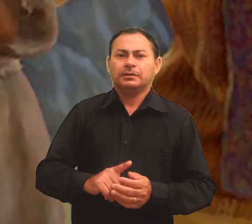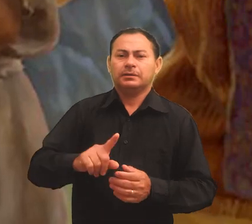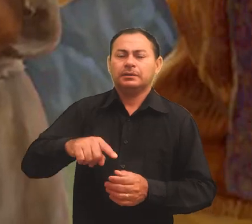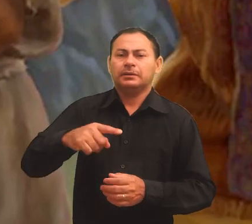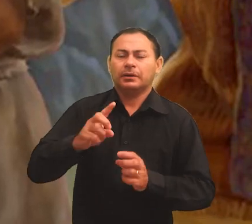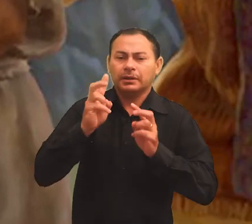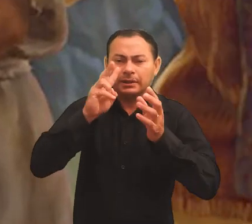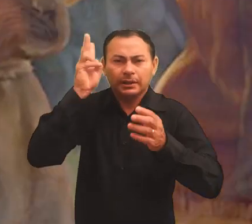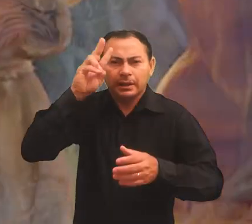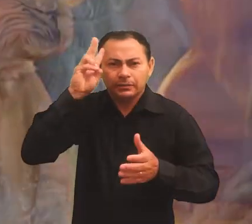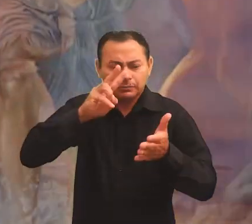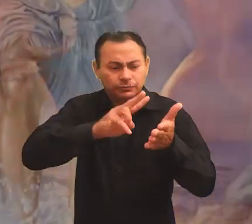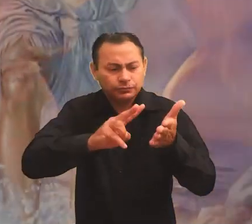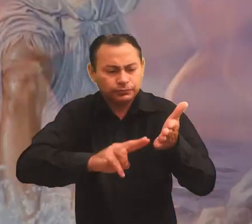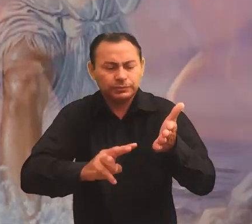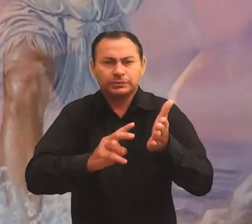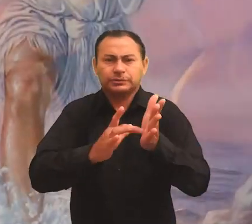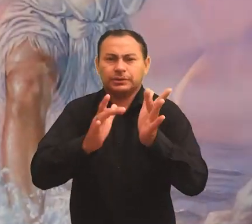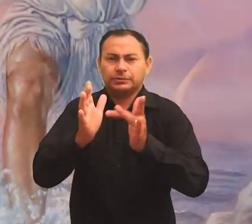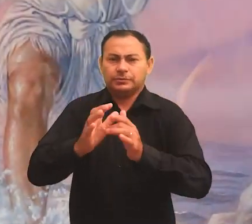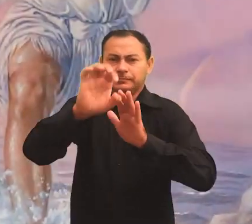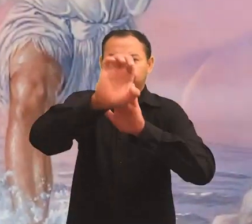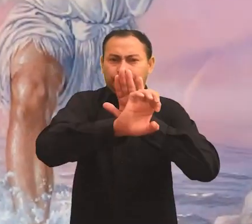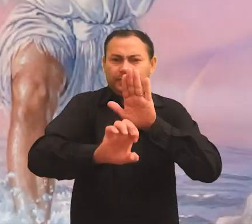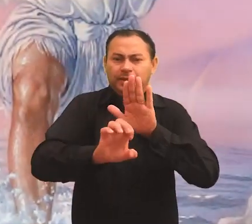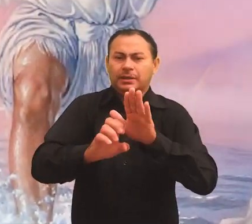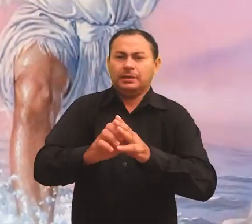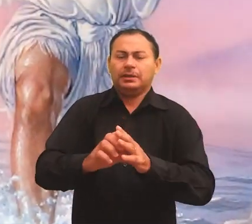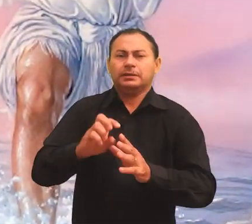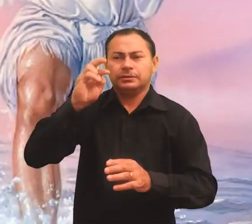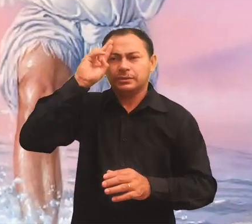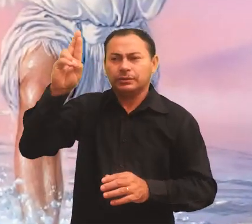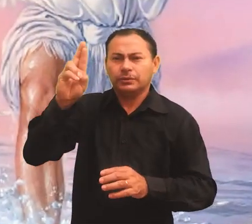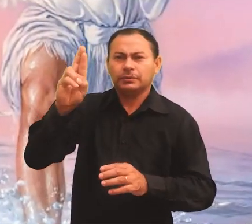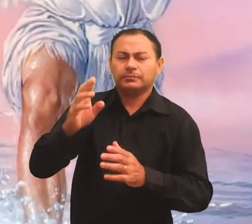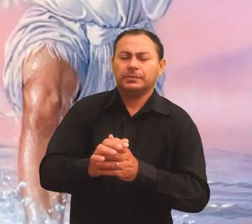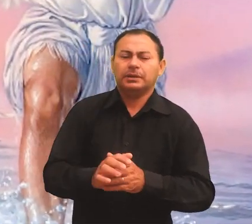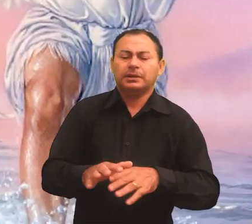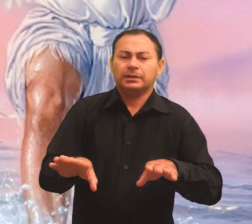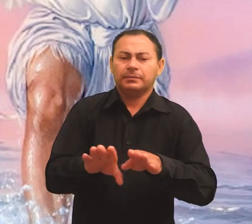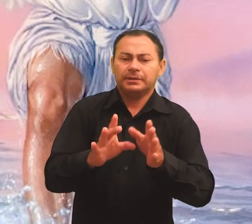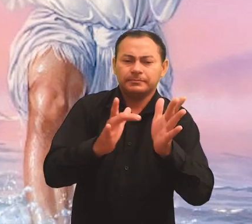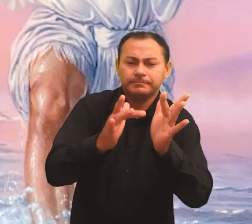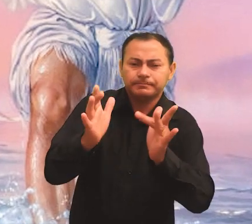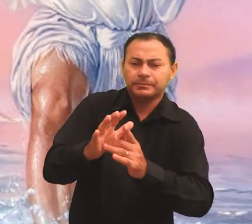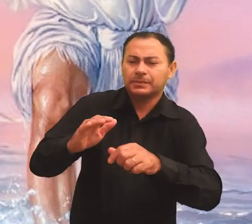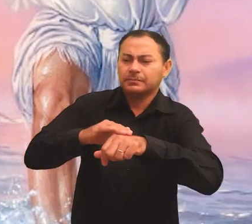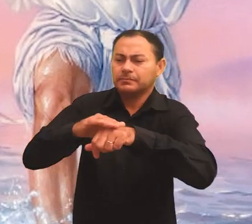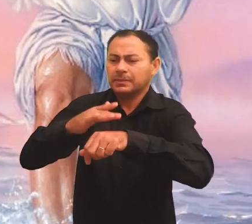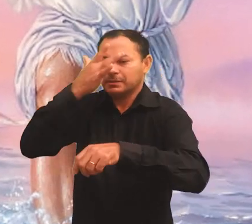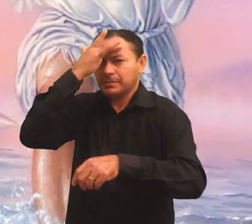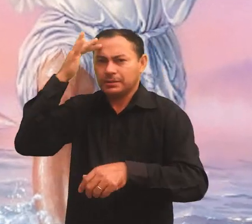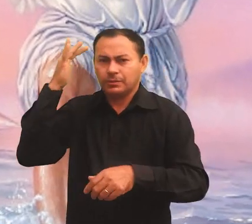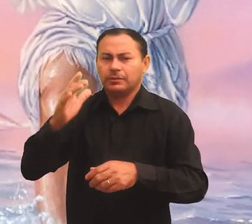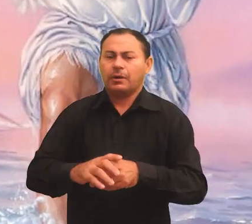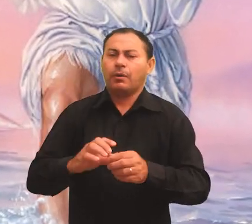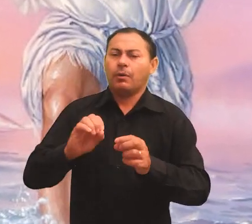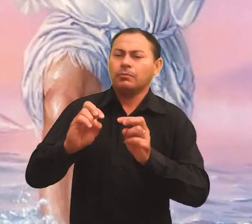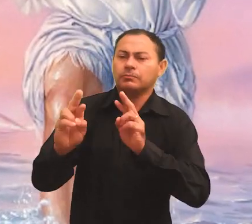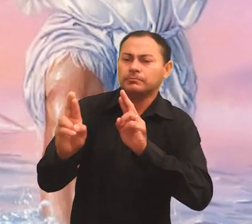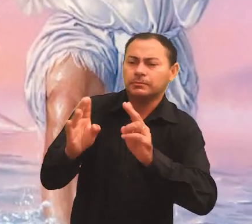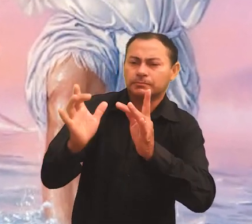seguindo Jesus pelos evangelhos, observamos a dinâmica entre o Senhor e as pessoas com quem ele se encontrava, com quem conversava ou